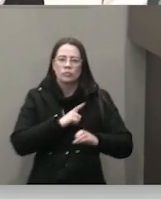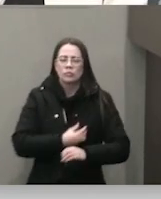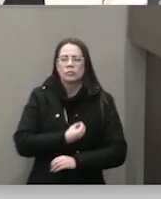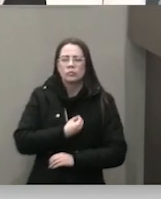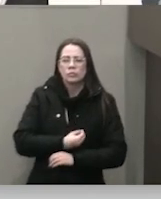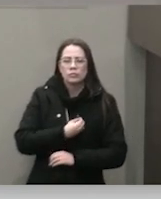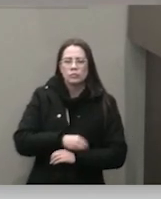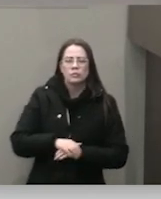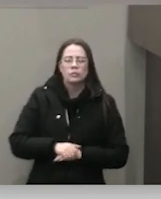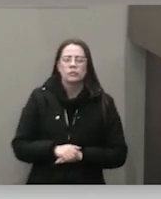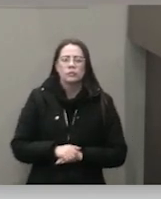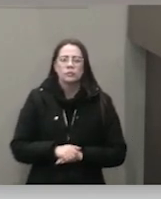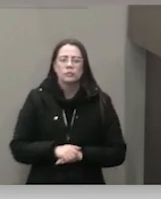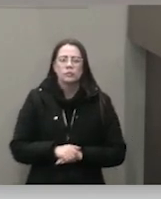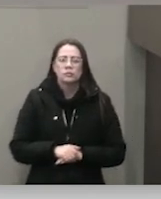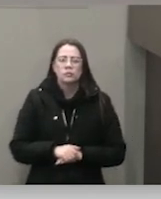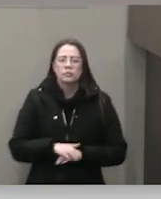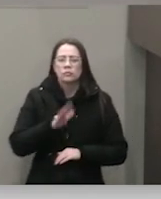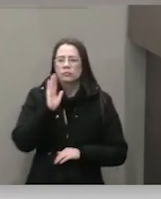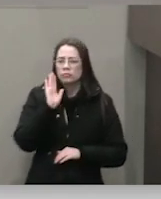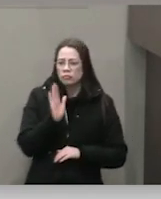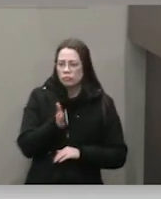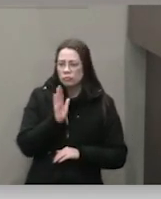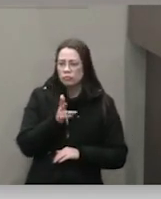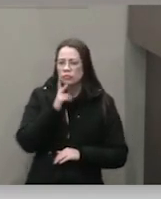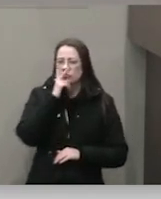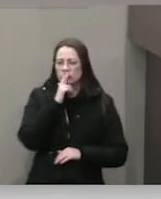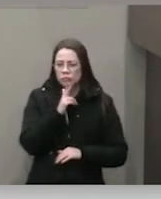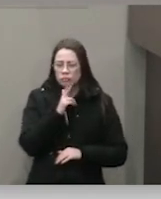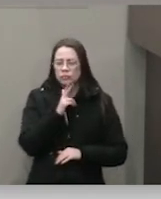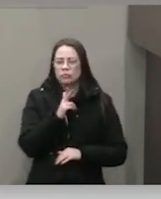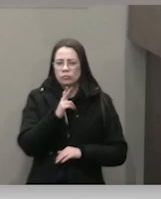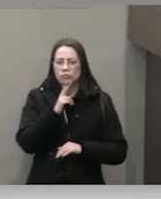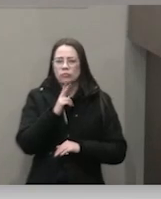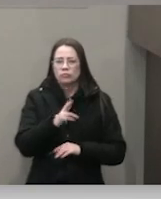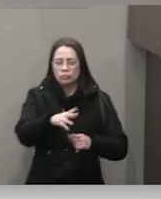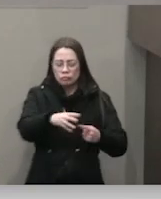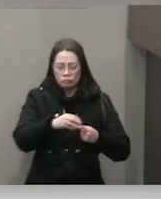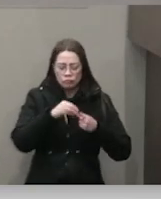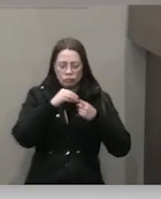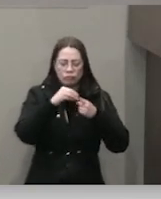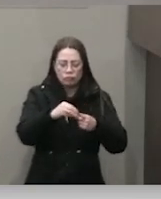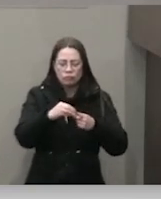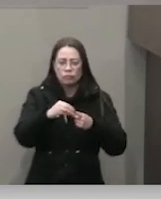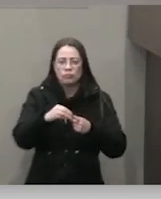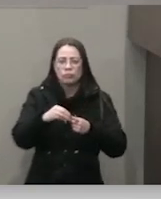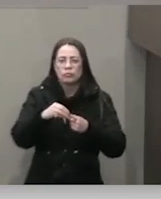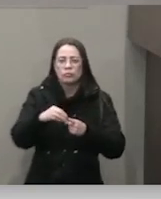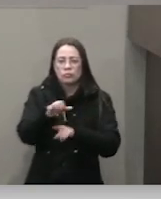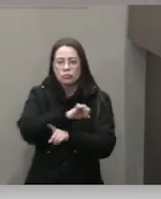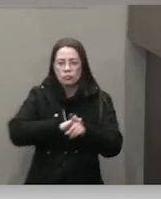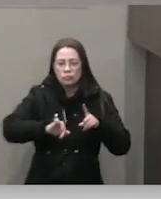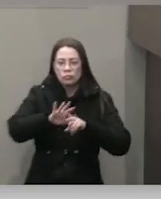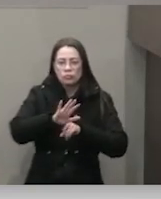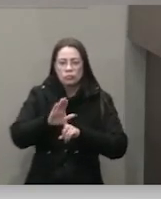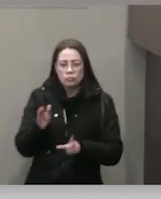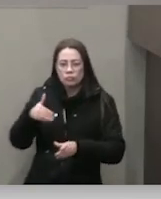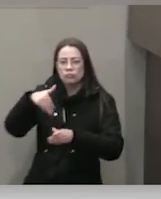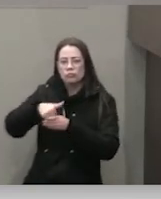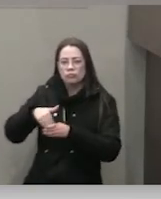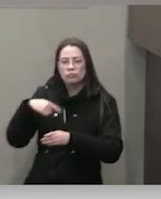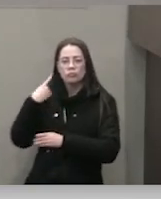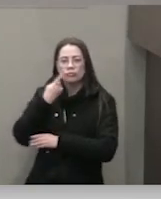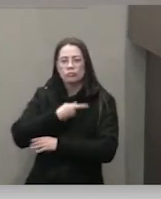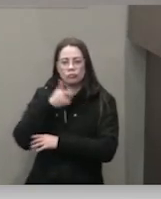foram esses preceitos que nos colocaram aqui, a sociedade que acredita aquilo que